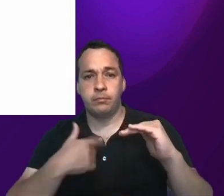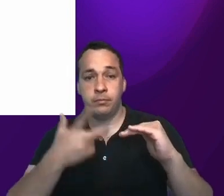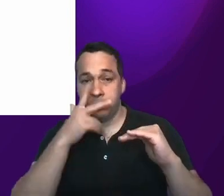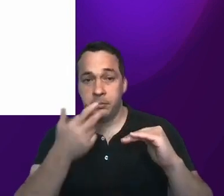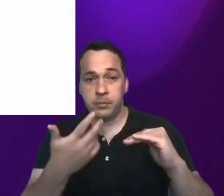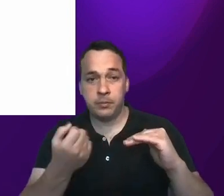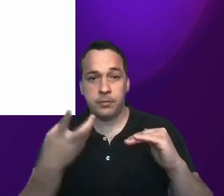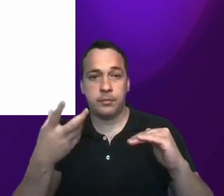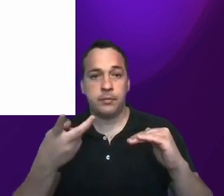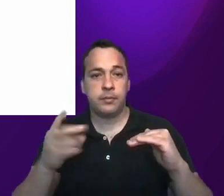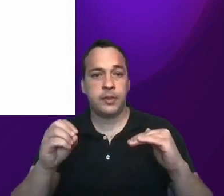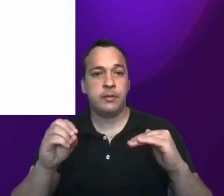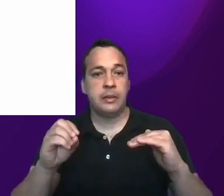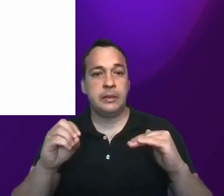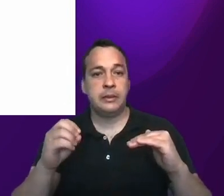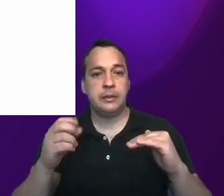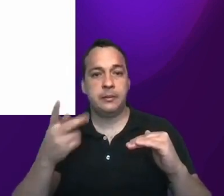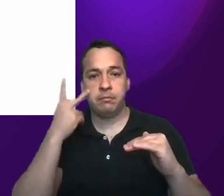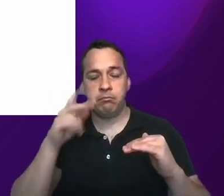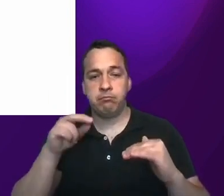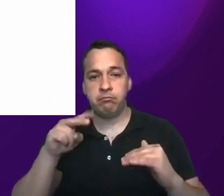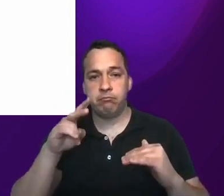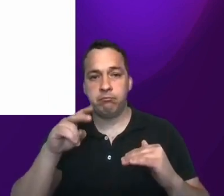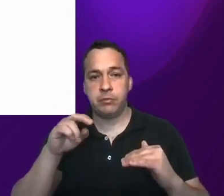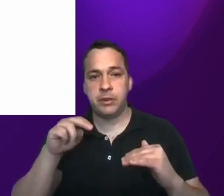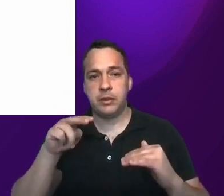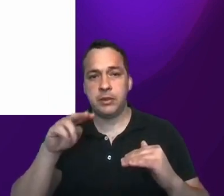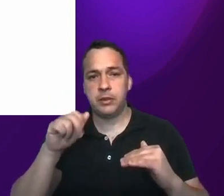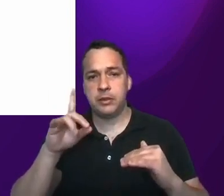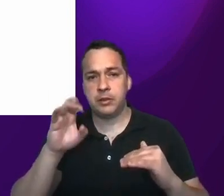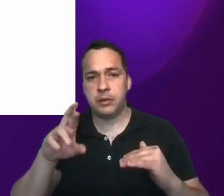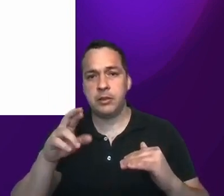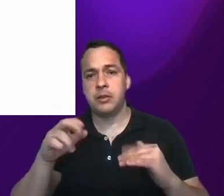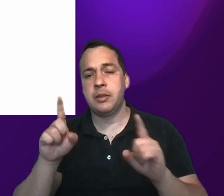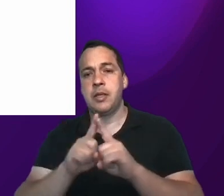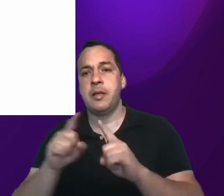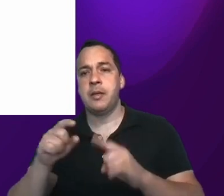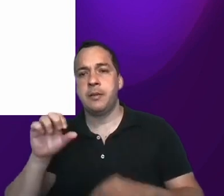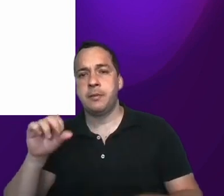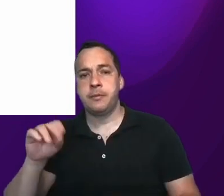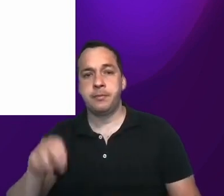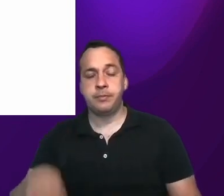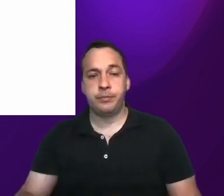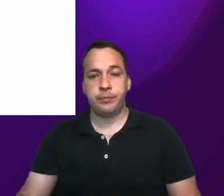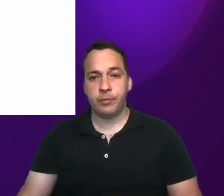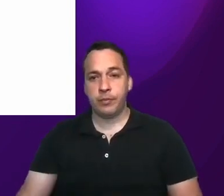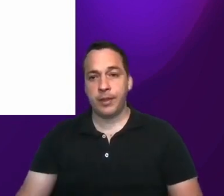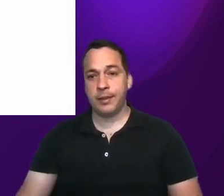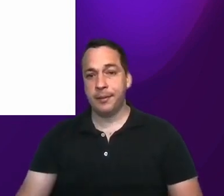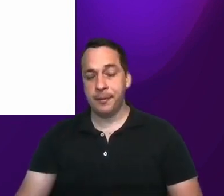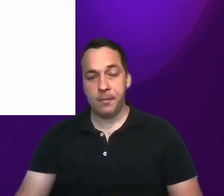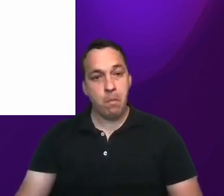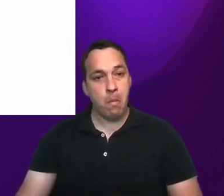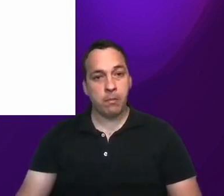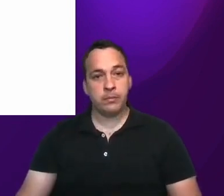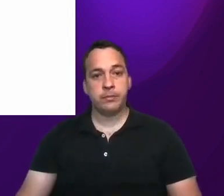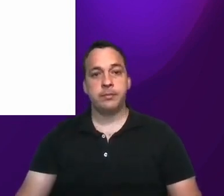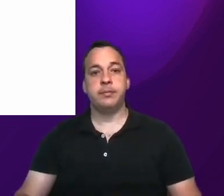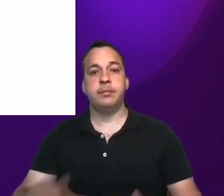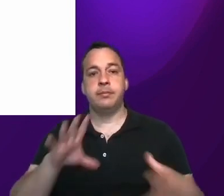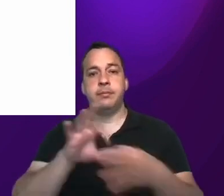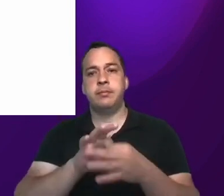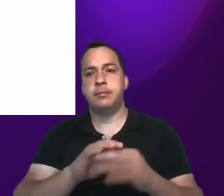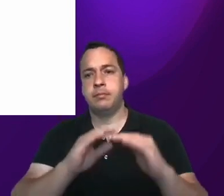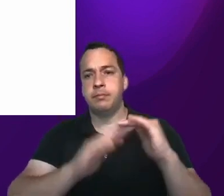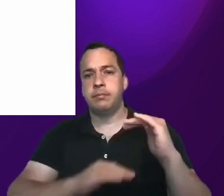de mercúrio com um menor que 90, esse nível que está associado à mortalidade foi menor nos pacientes que